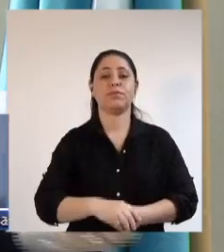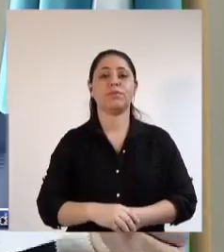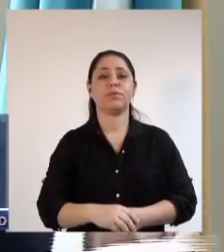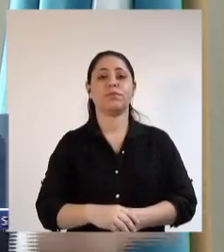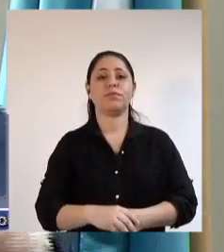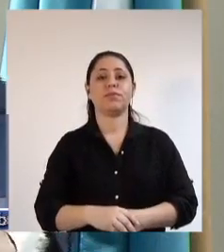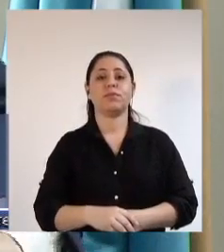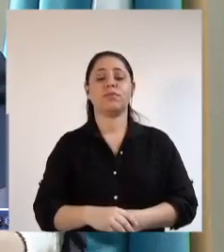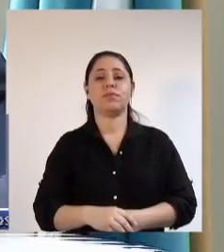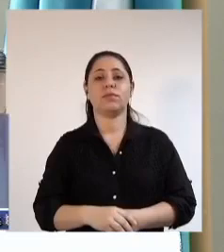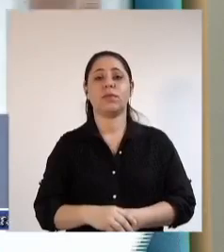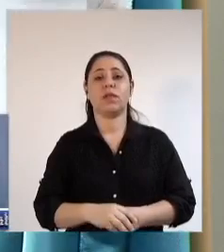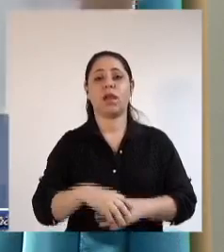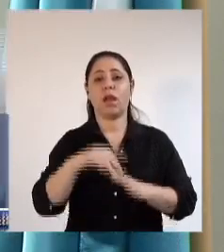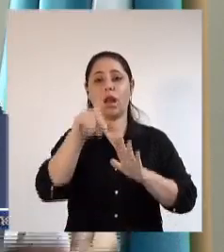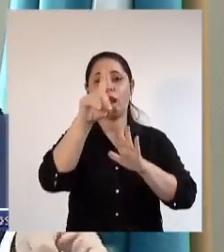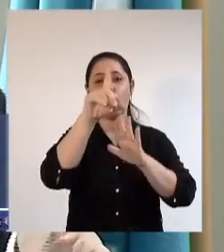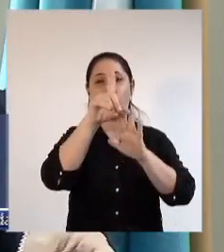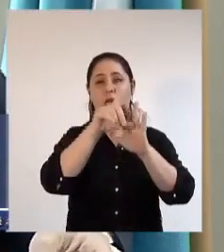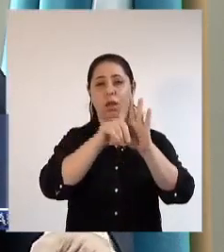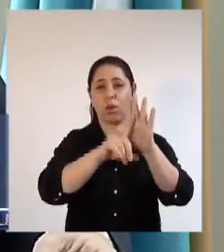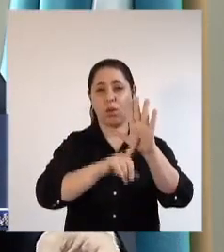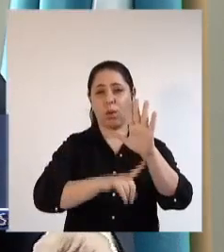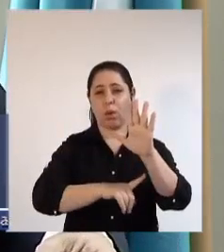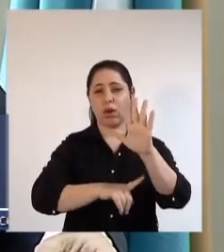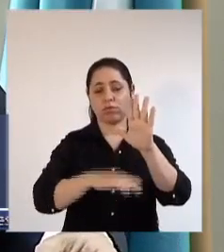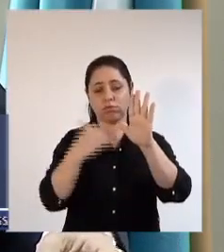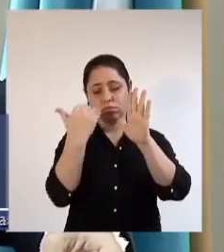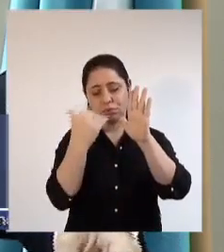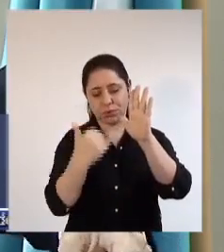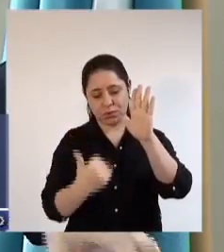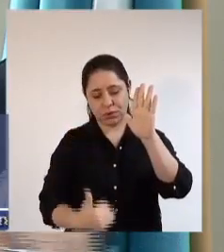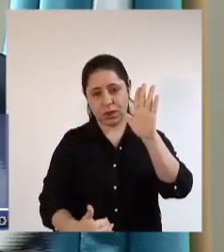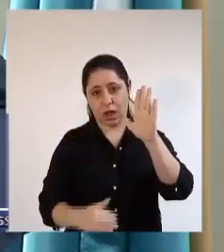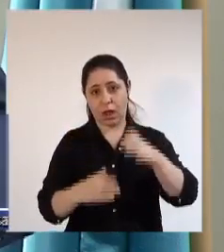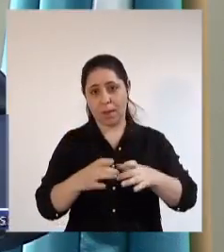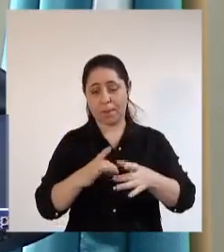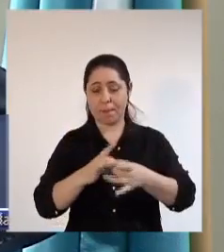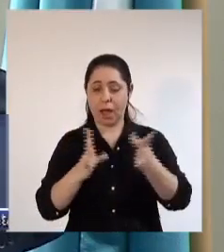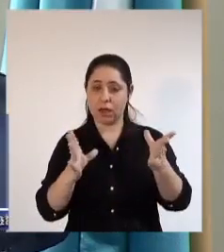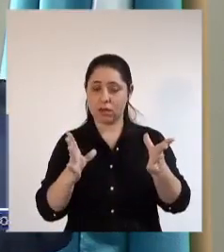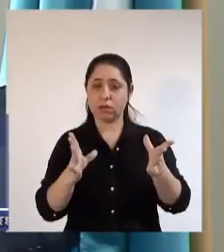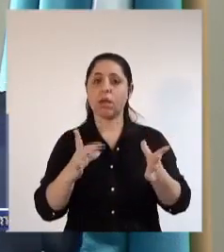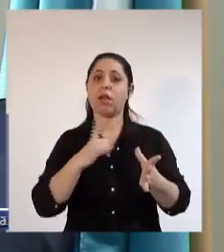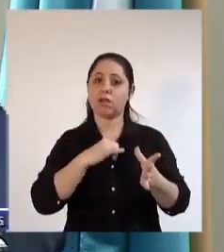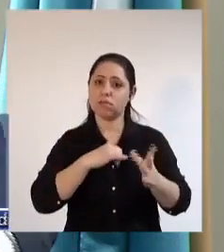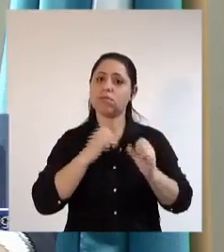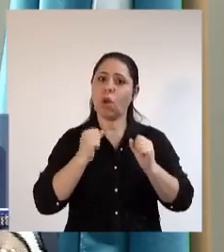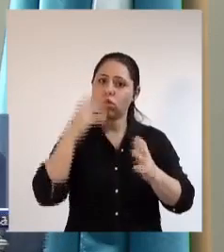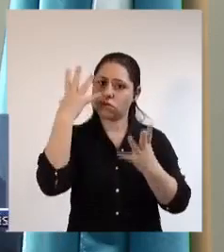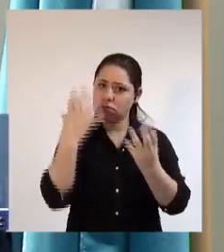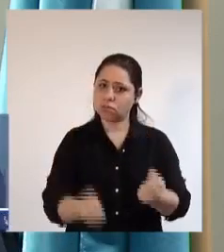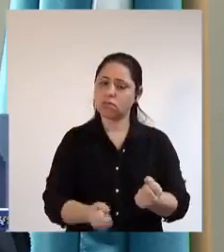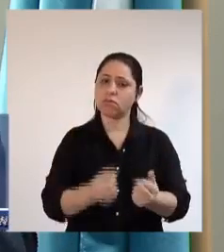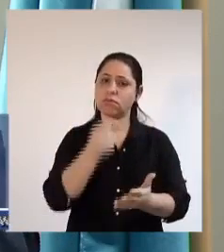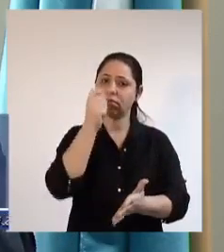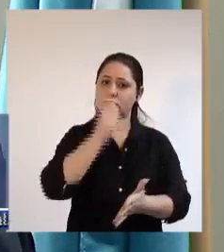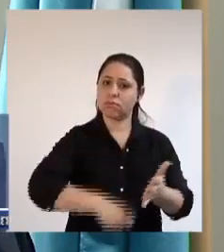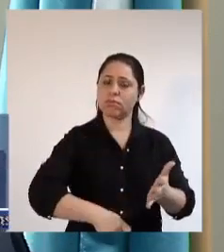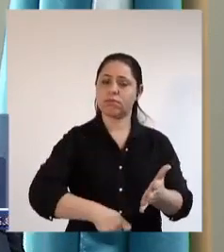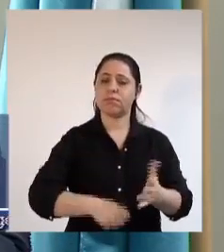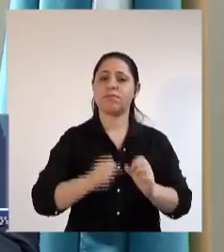a lista ela ainda continua aberta o termo de adesão pode ser pedido a qualquer momento para